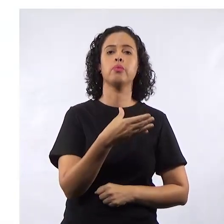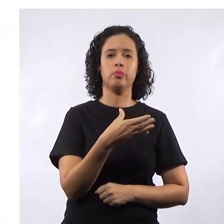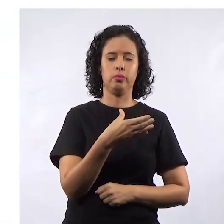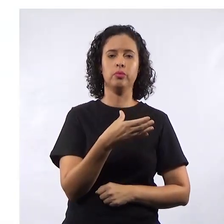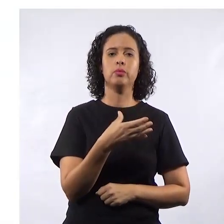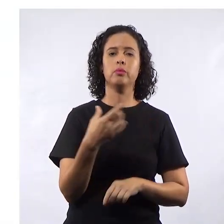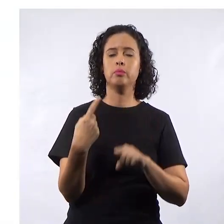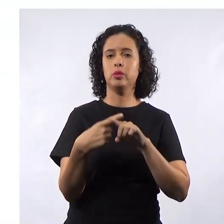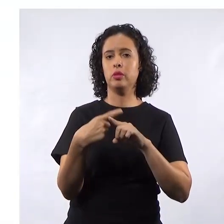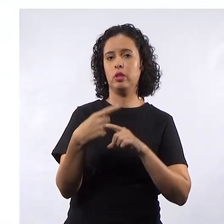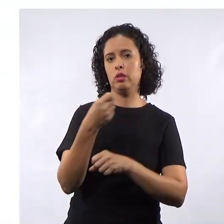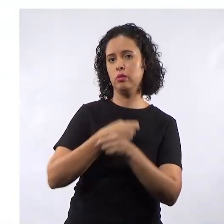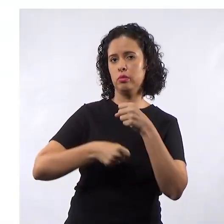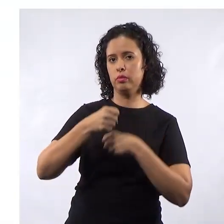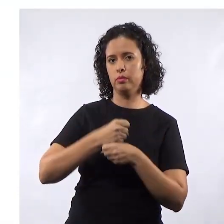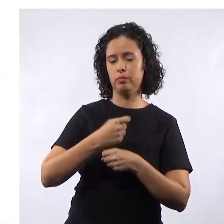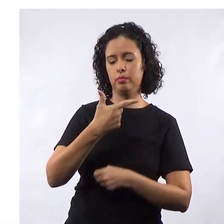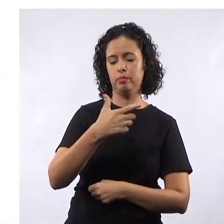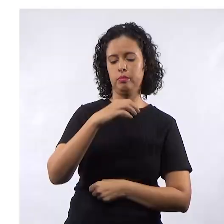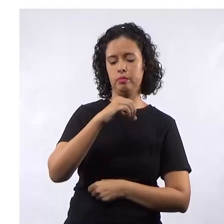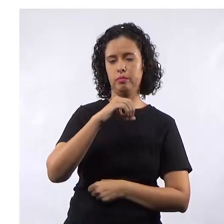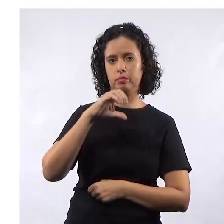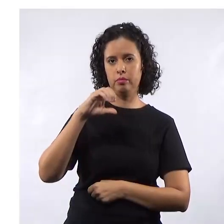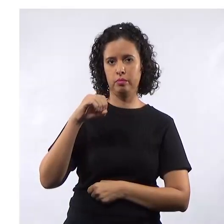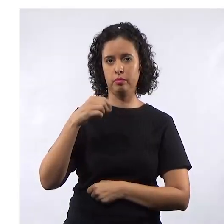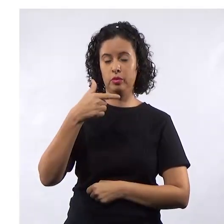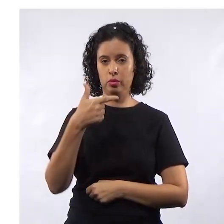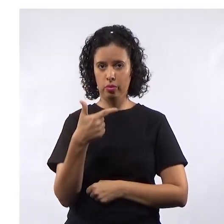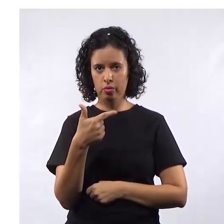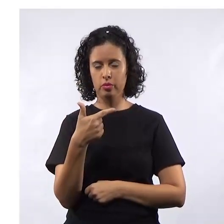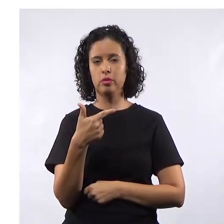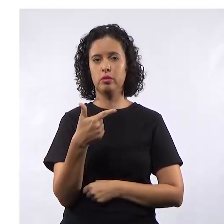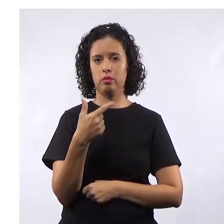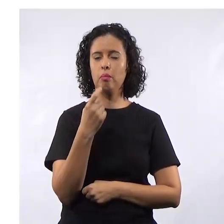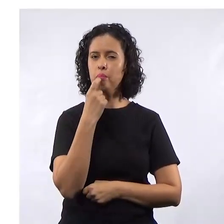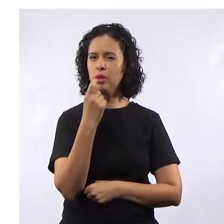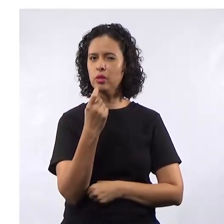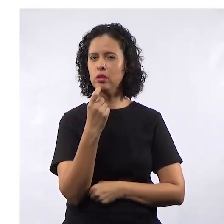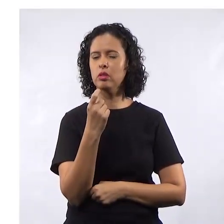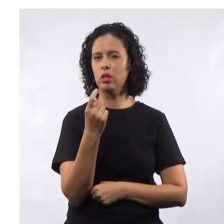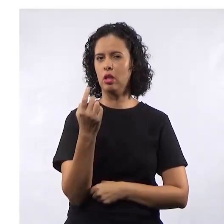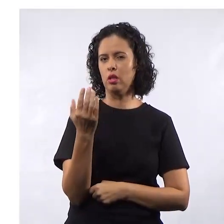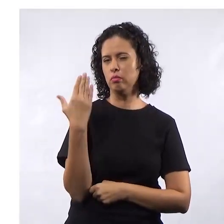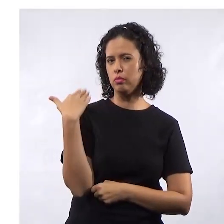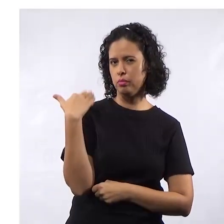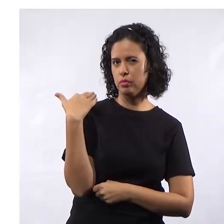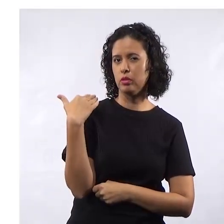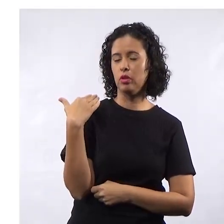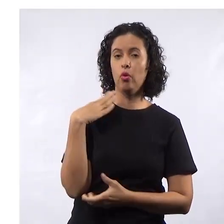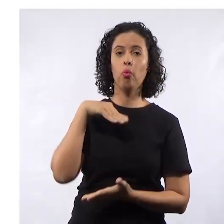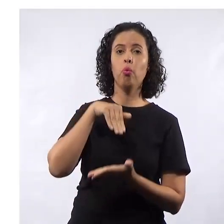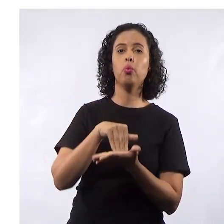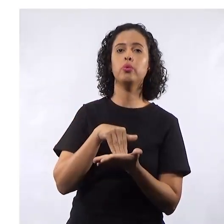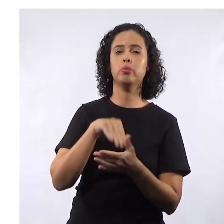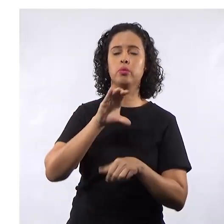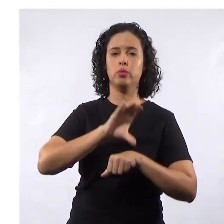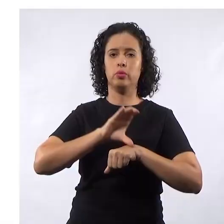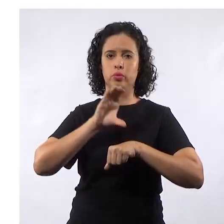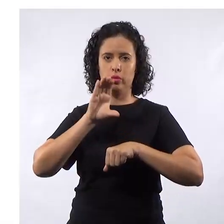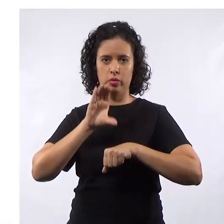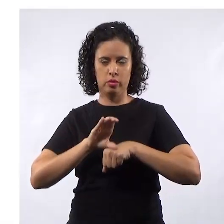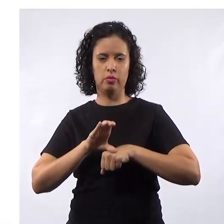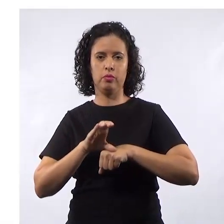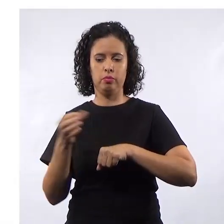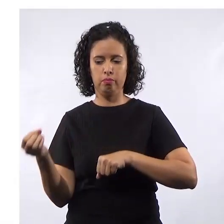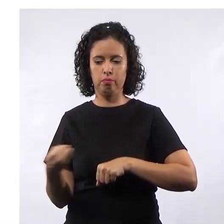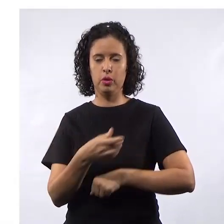Código Civil, porque de 2002, né? A gente fala que é novo, não é tão novo assim, mas ele é relativamente novo, é o último Código Civil